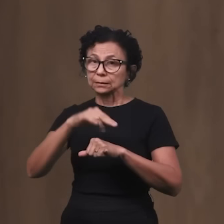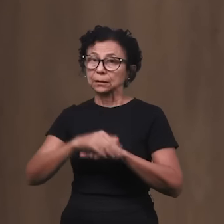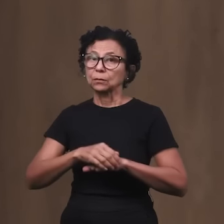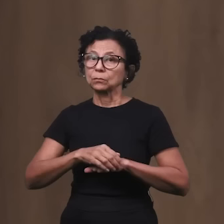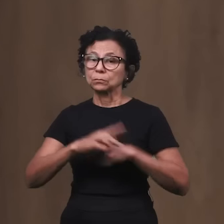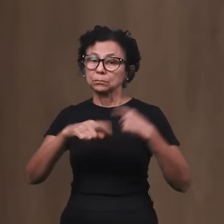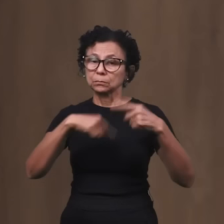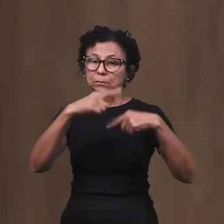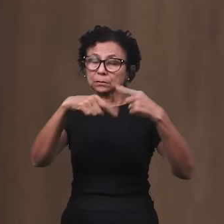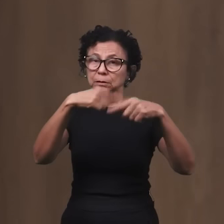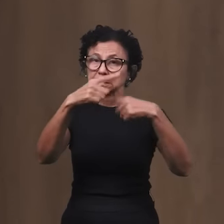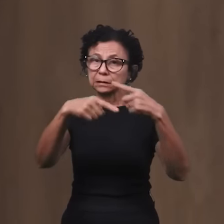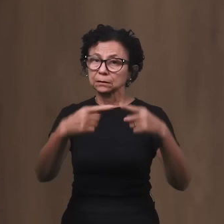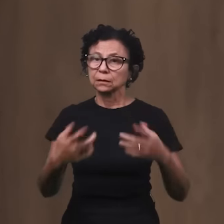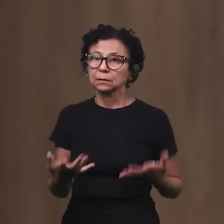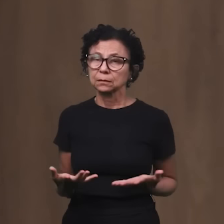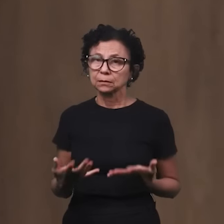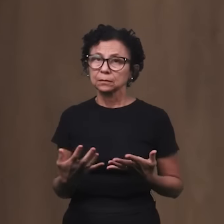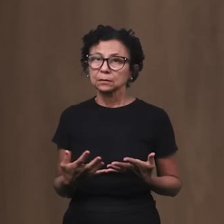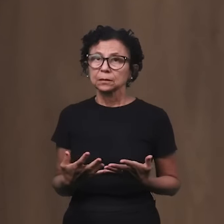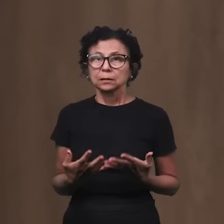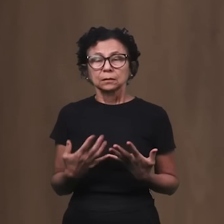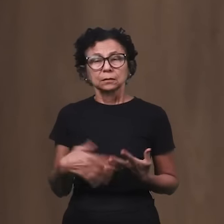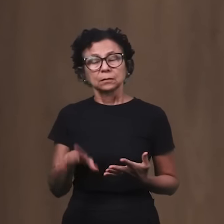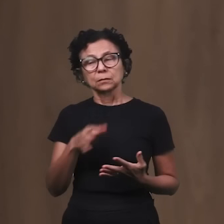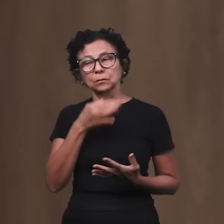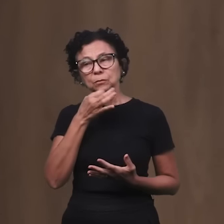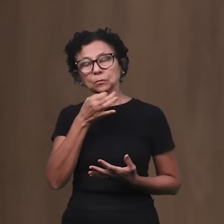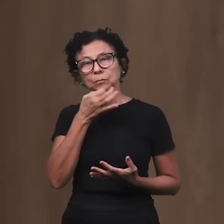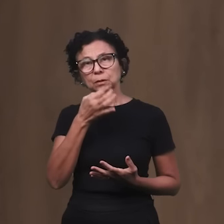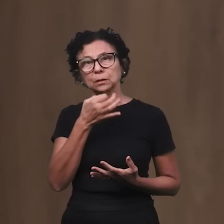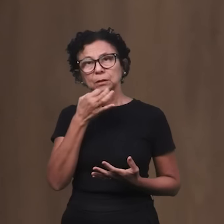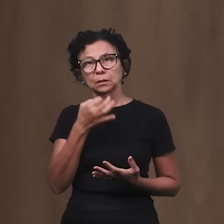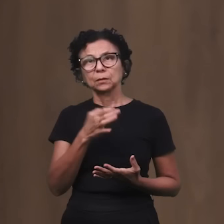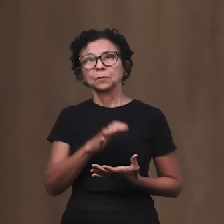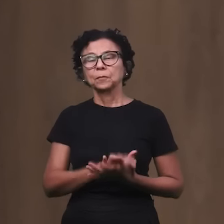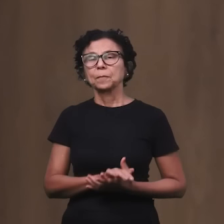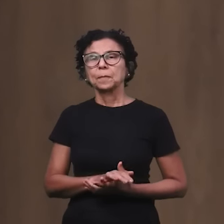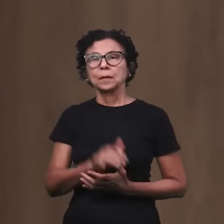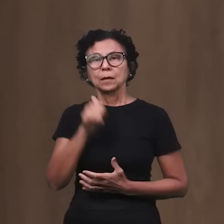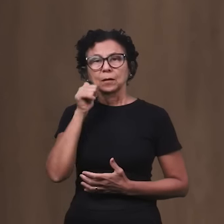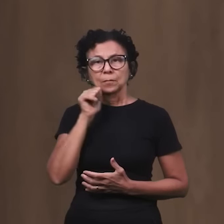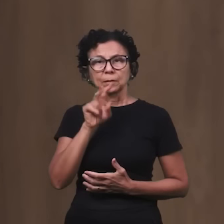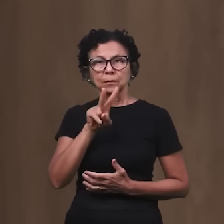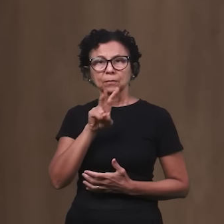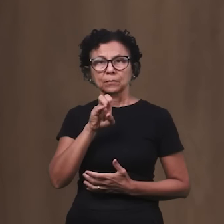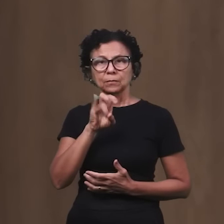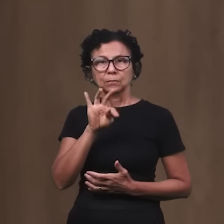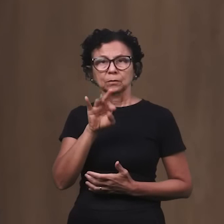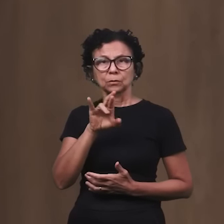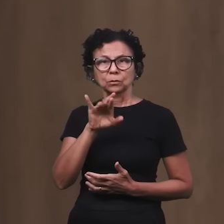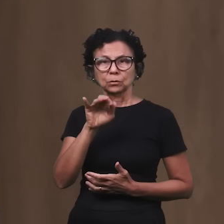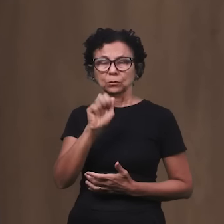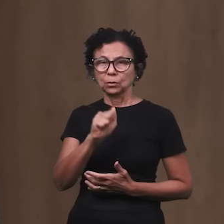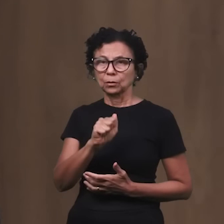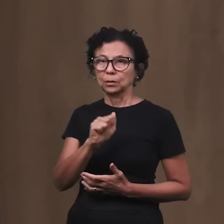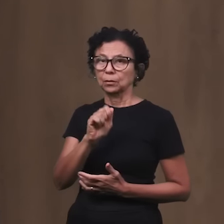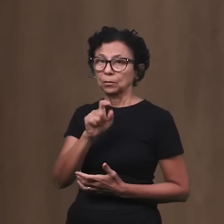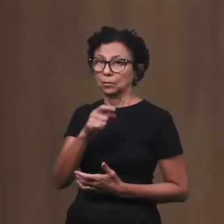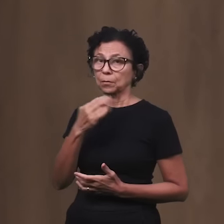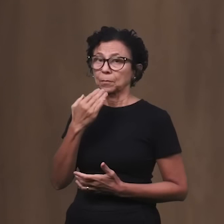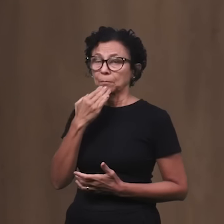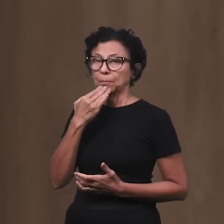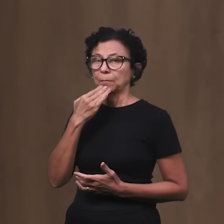ele atendeu a obediência. Então, eu sugiro aqui o conselho que eu dou para a Vitória, que está nos ouvindo aqui, olha, peça ao